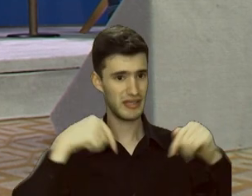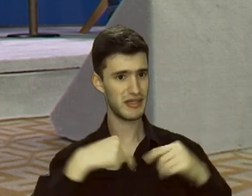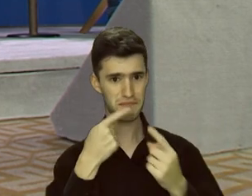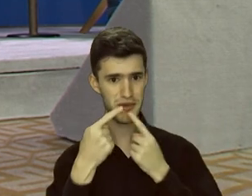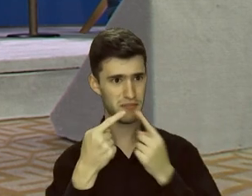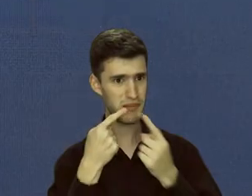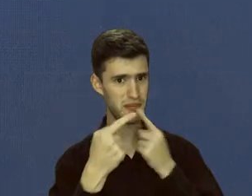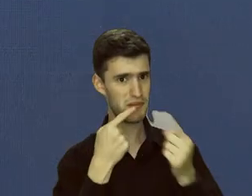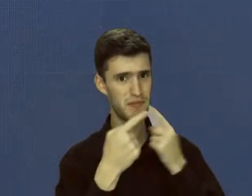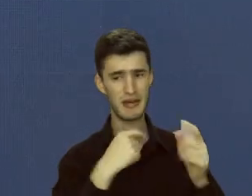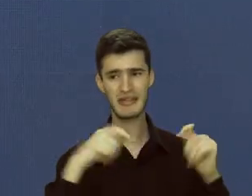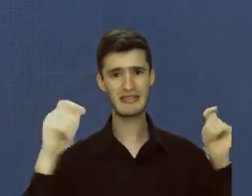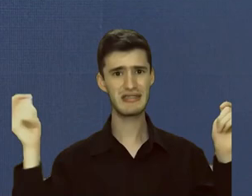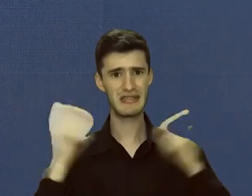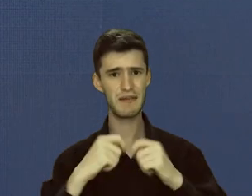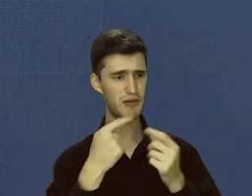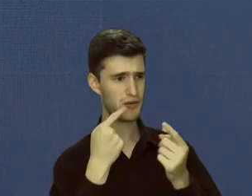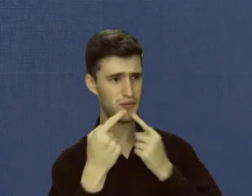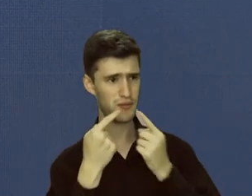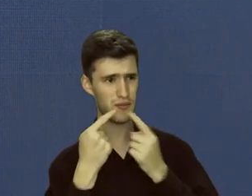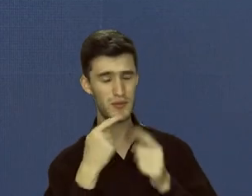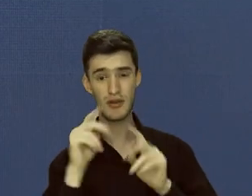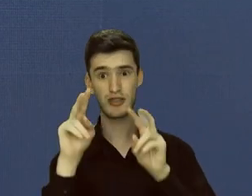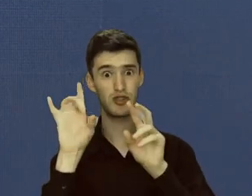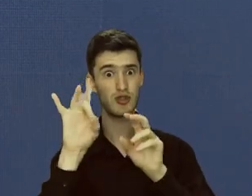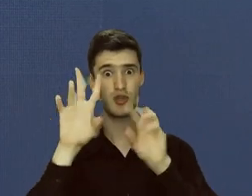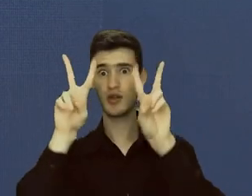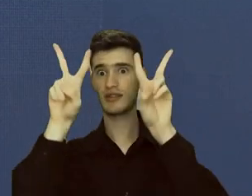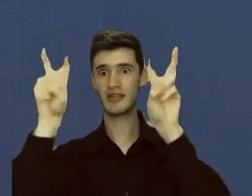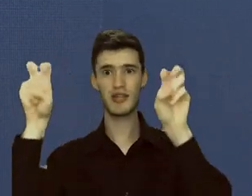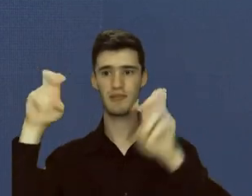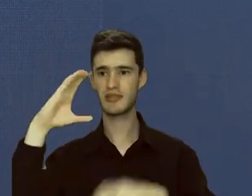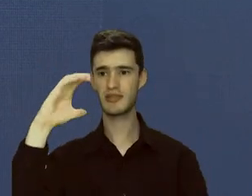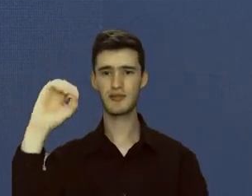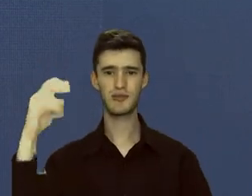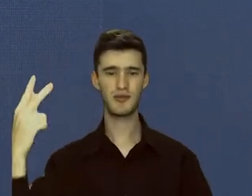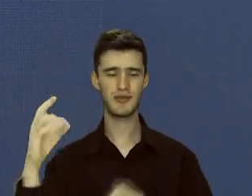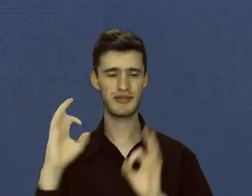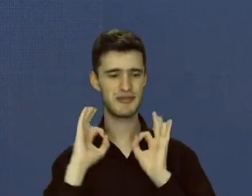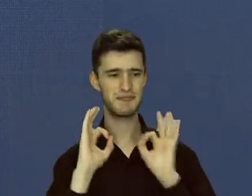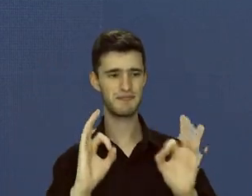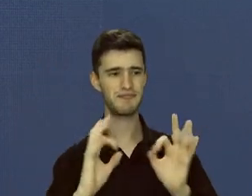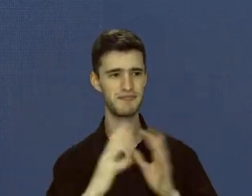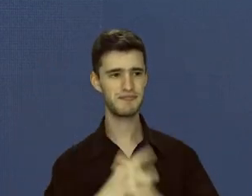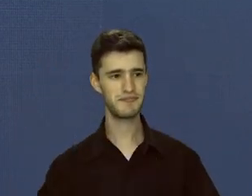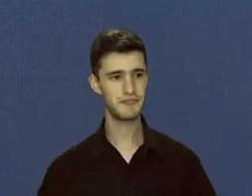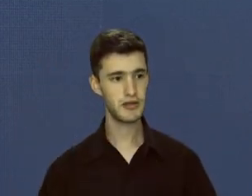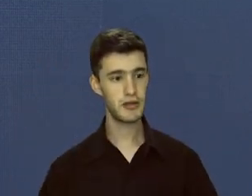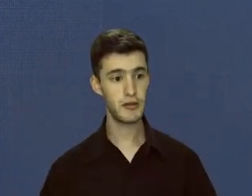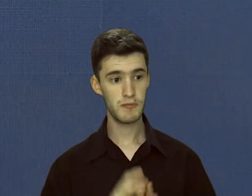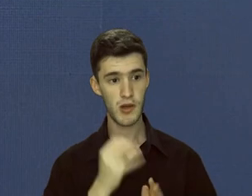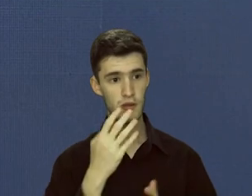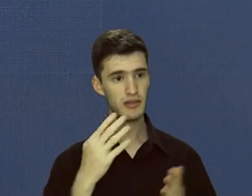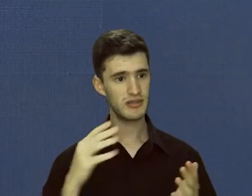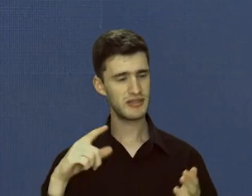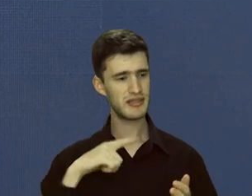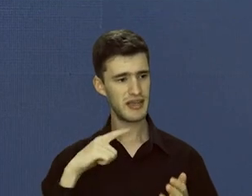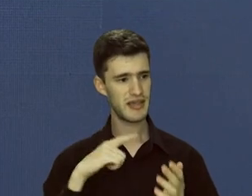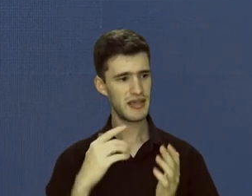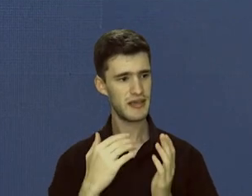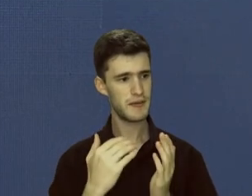a gente faz um só de carbono na agricultura bom a gente tem mais alguns minutos eu